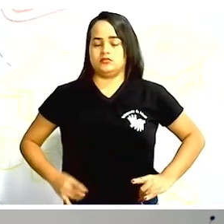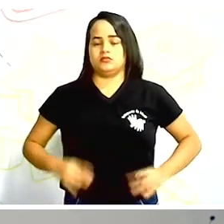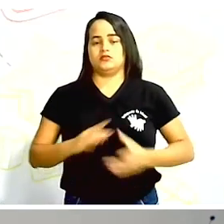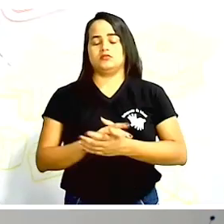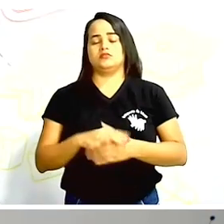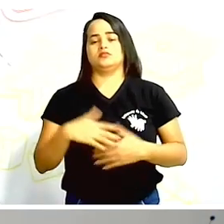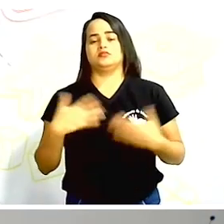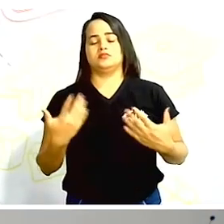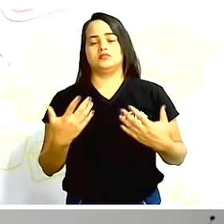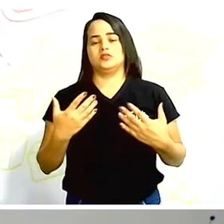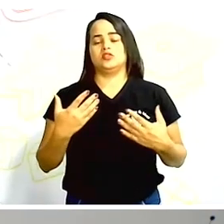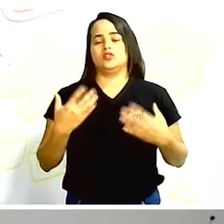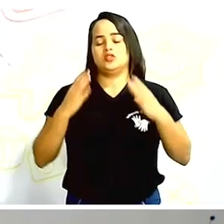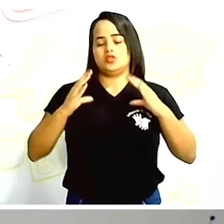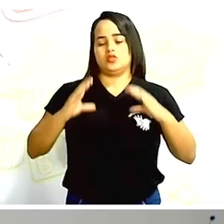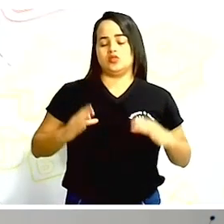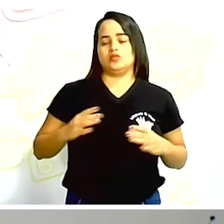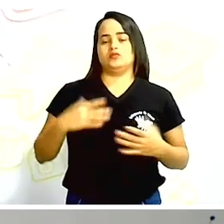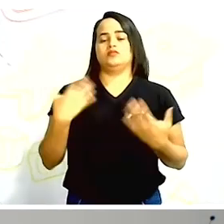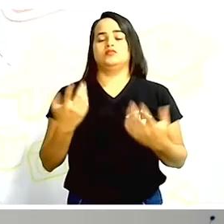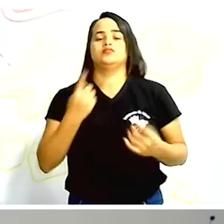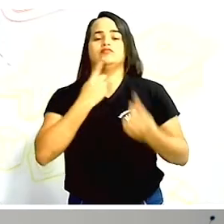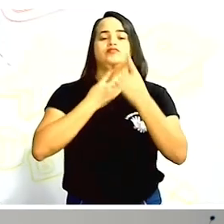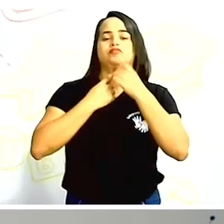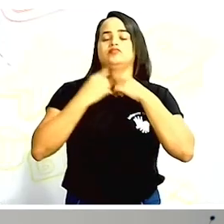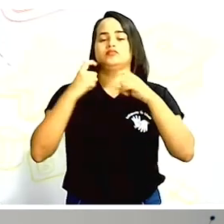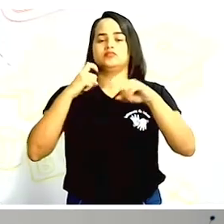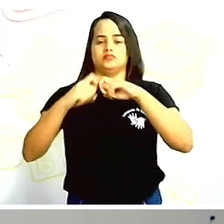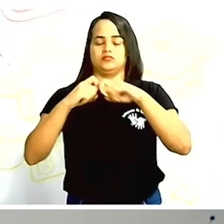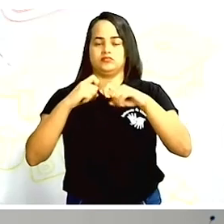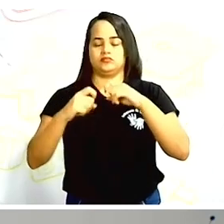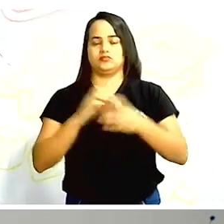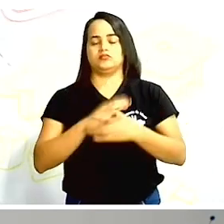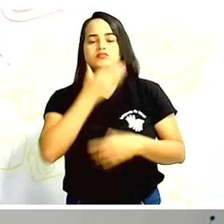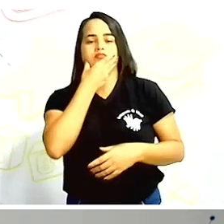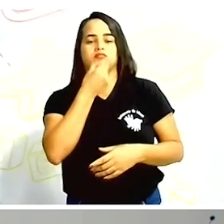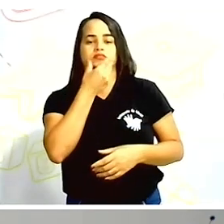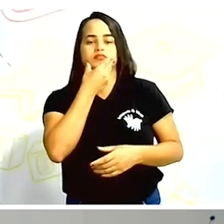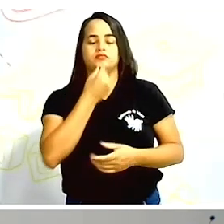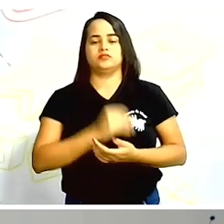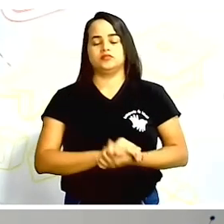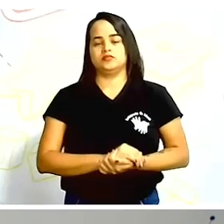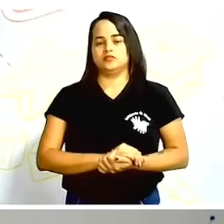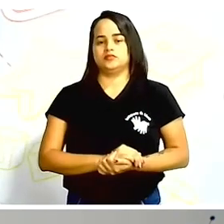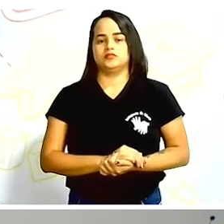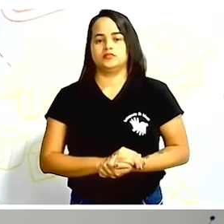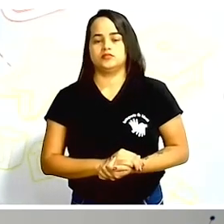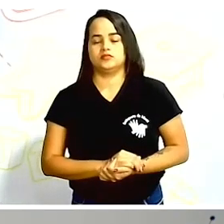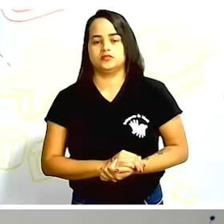no organismo, visto que influencia no desejo sexual, no caso masculino.